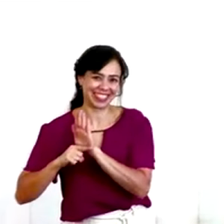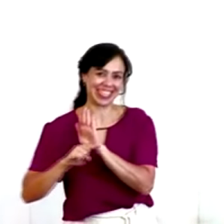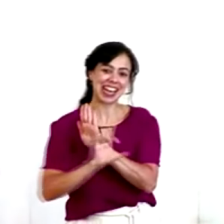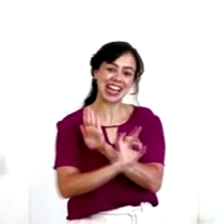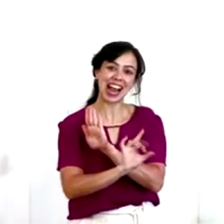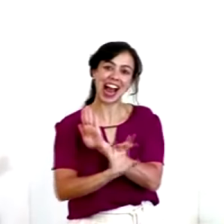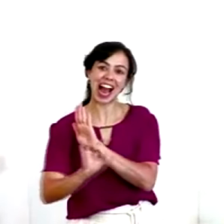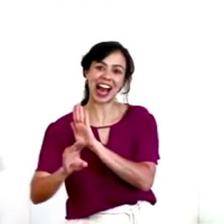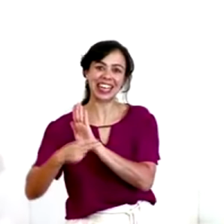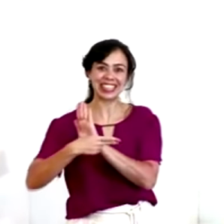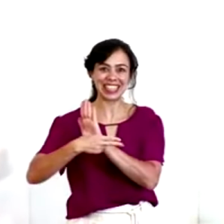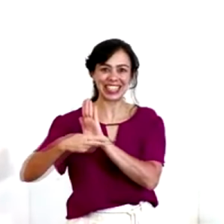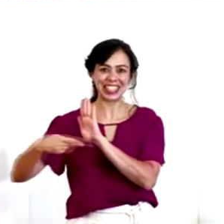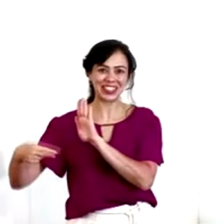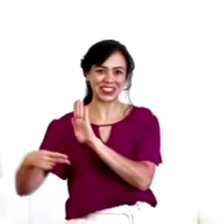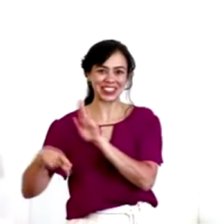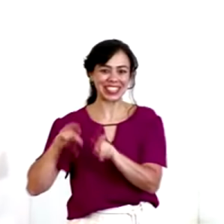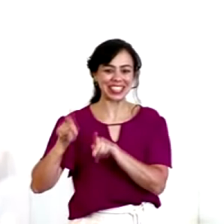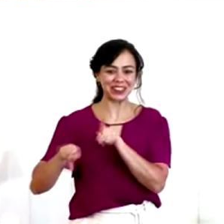seu povo.